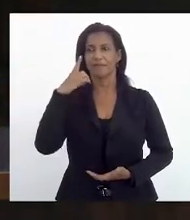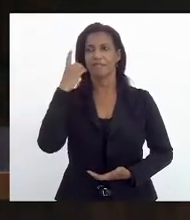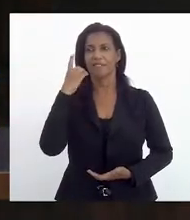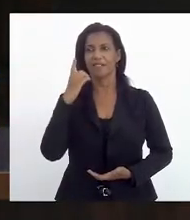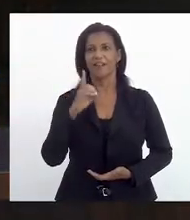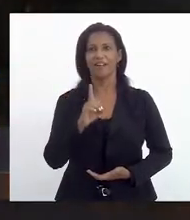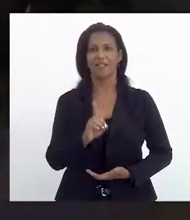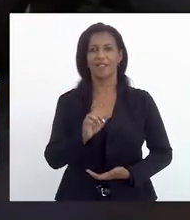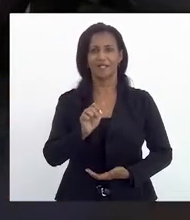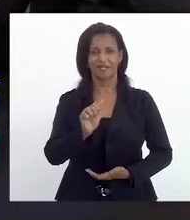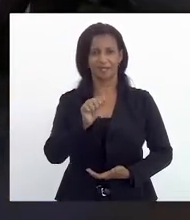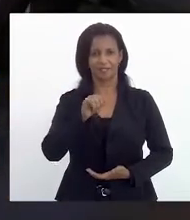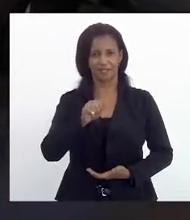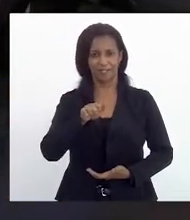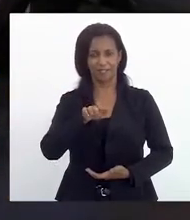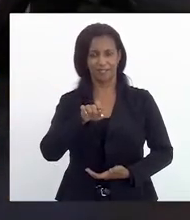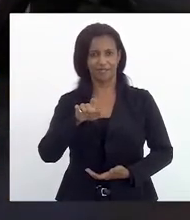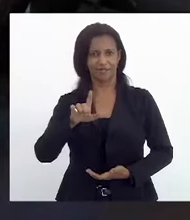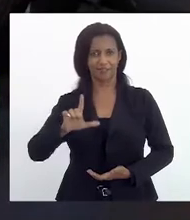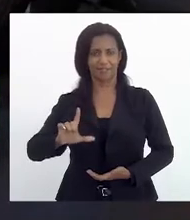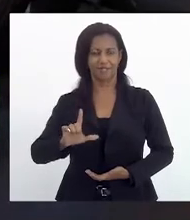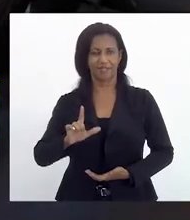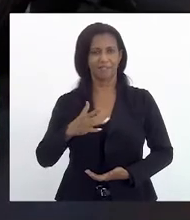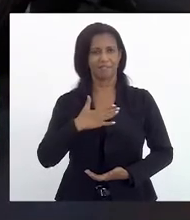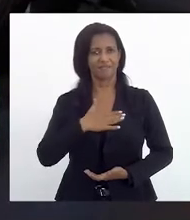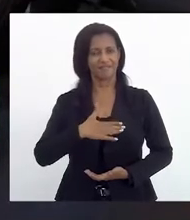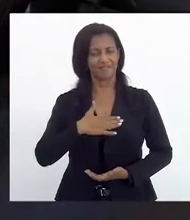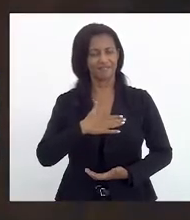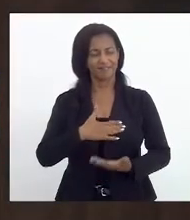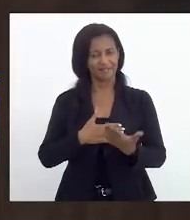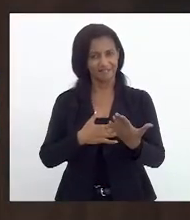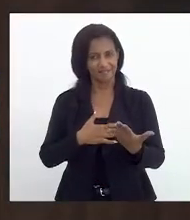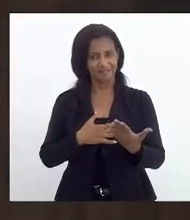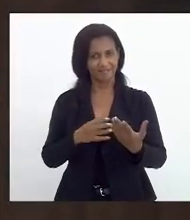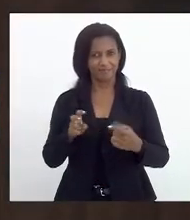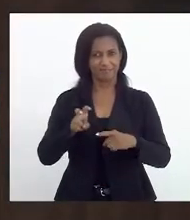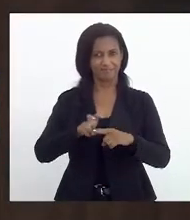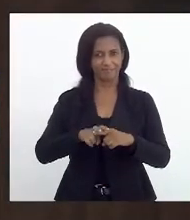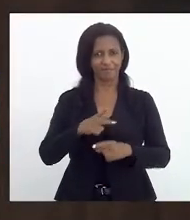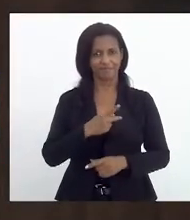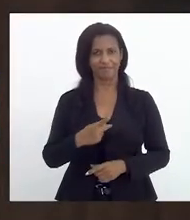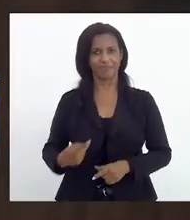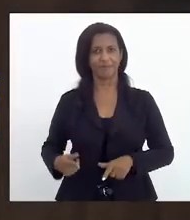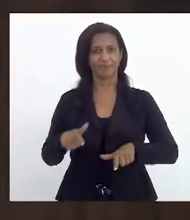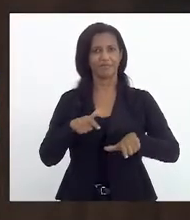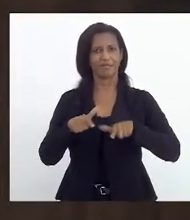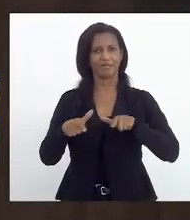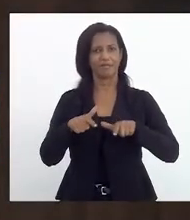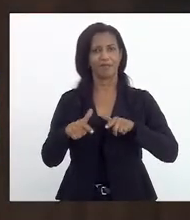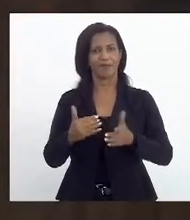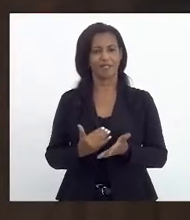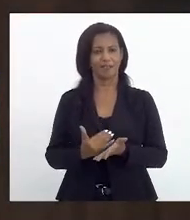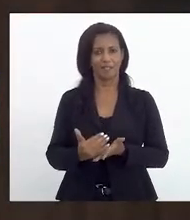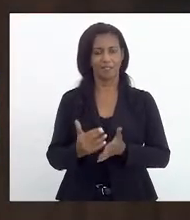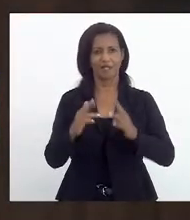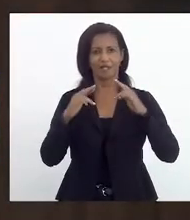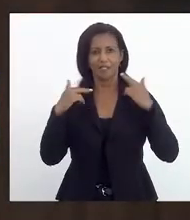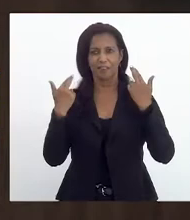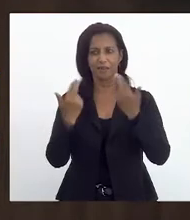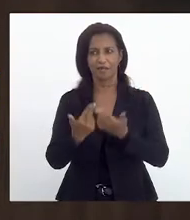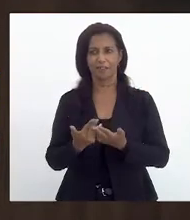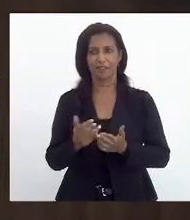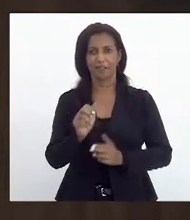danniel librelon o prazer revelo na presidência dos trabalhos no expediente inicial